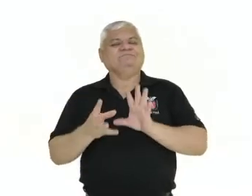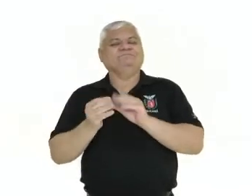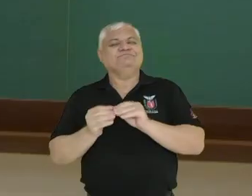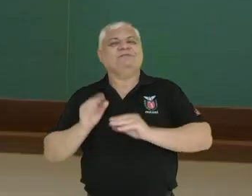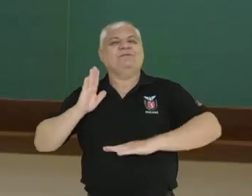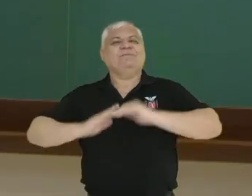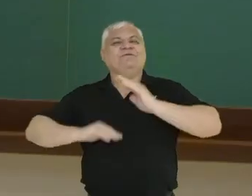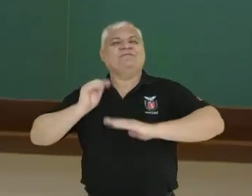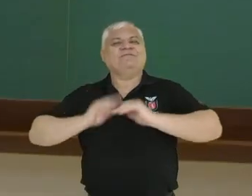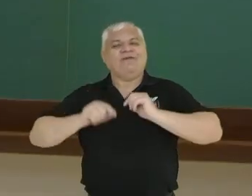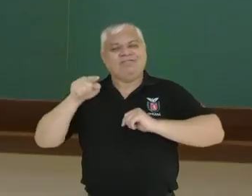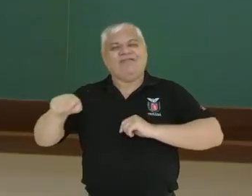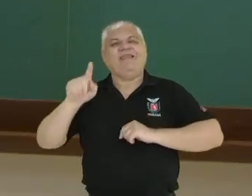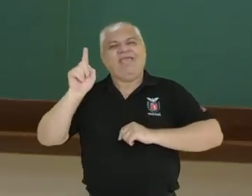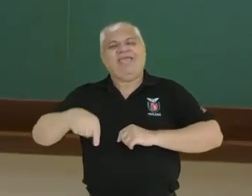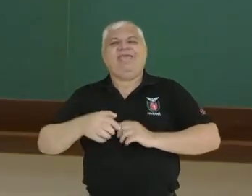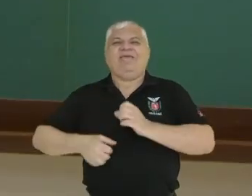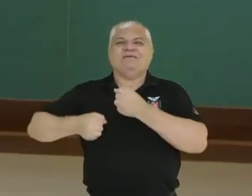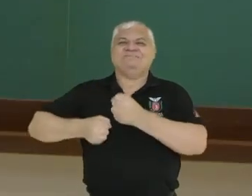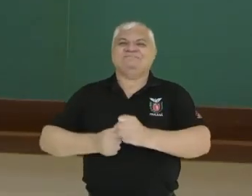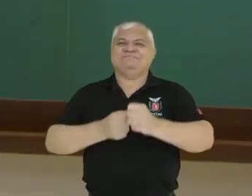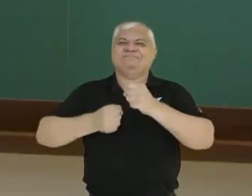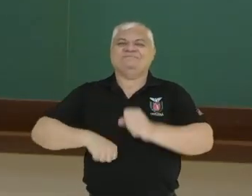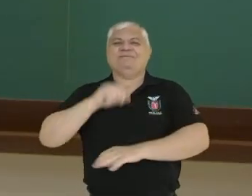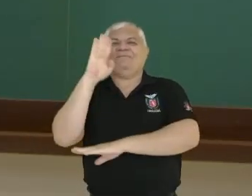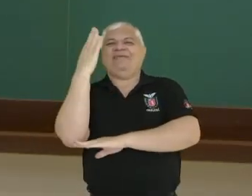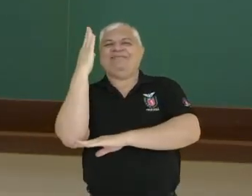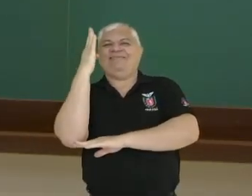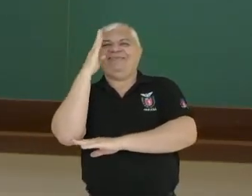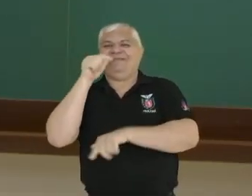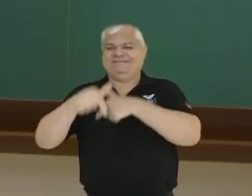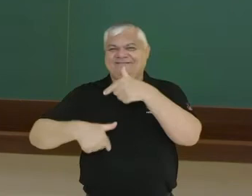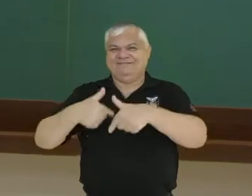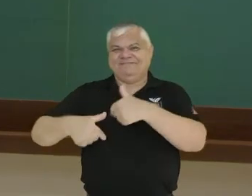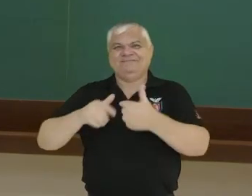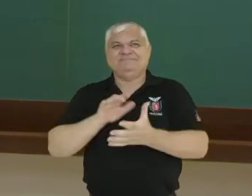conclusão de que trata-se da profissão de marceneiro. Beleza.